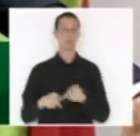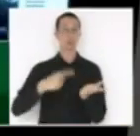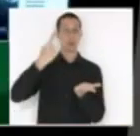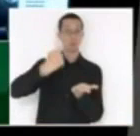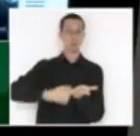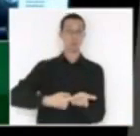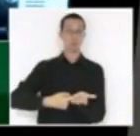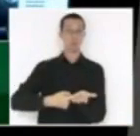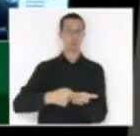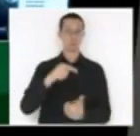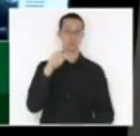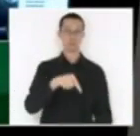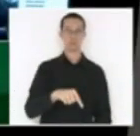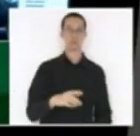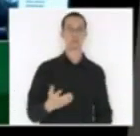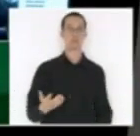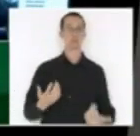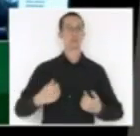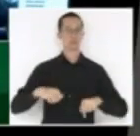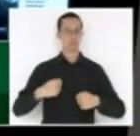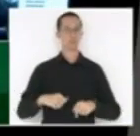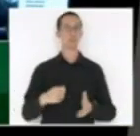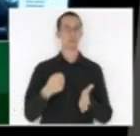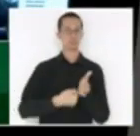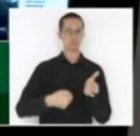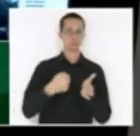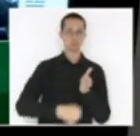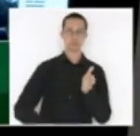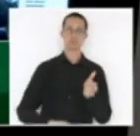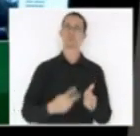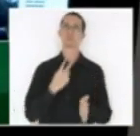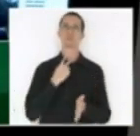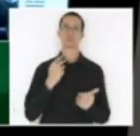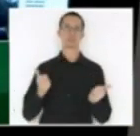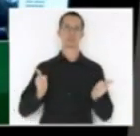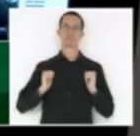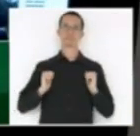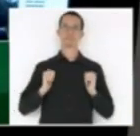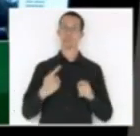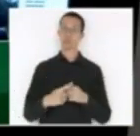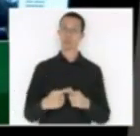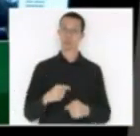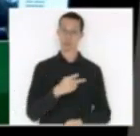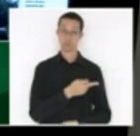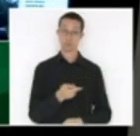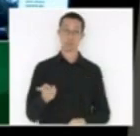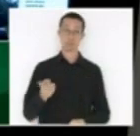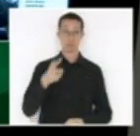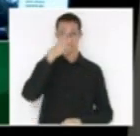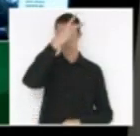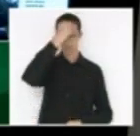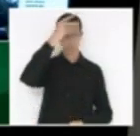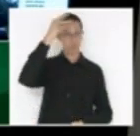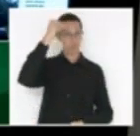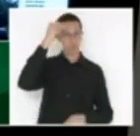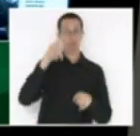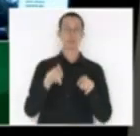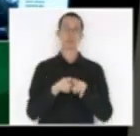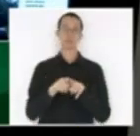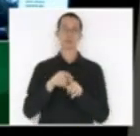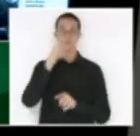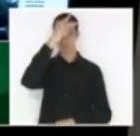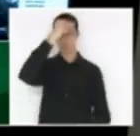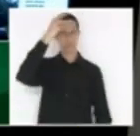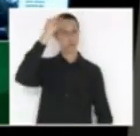não podemos nos omitir, já que, além dos prefeitos, principalmente os da época de 2016